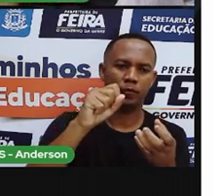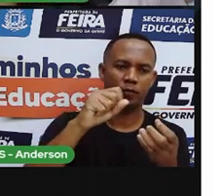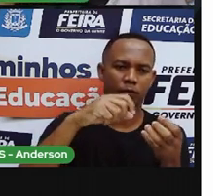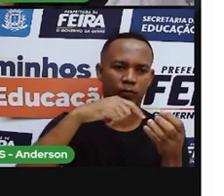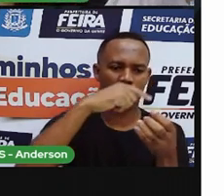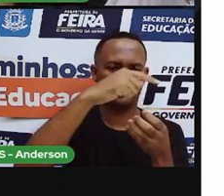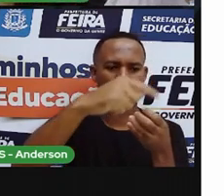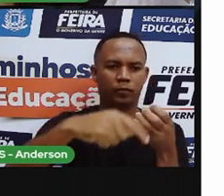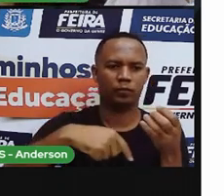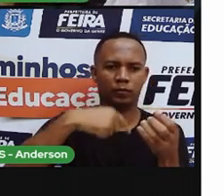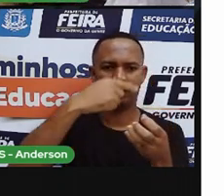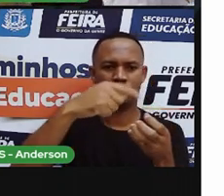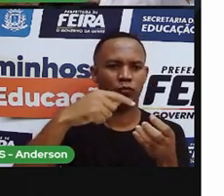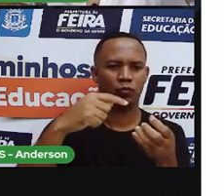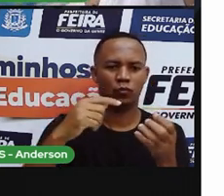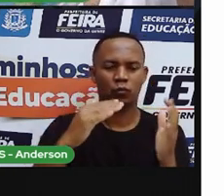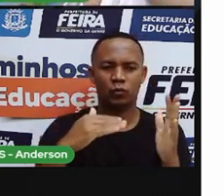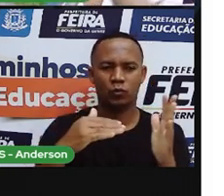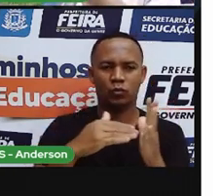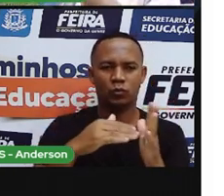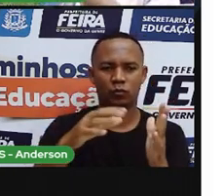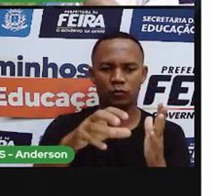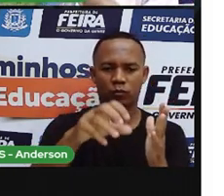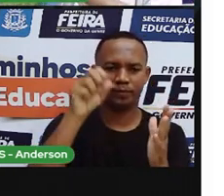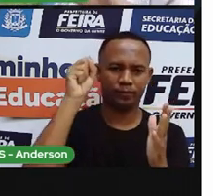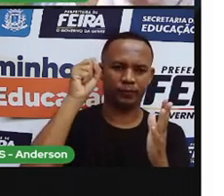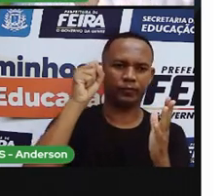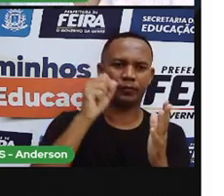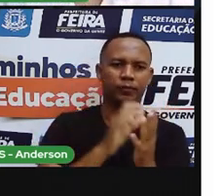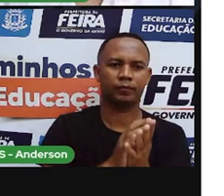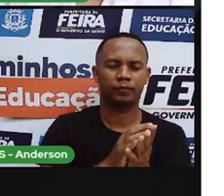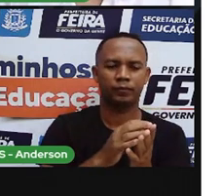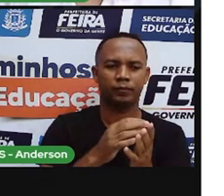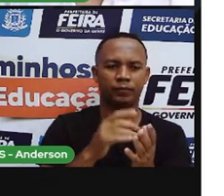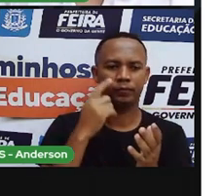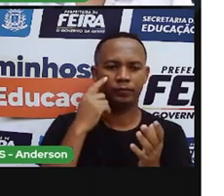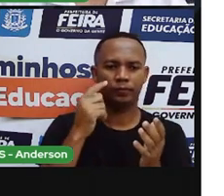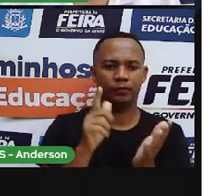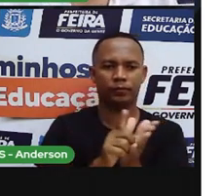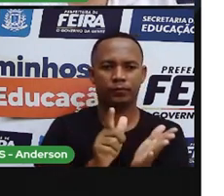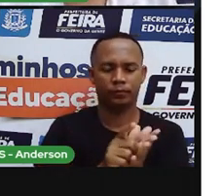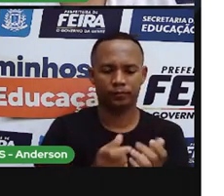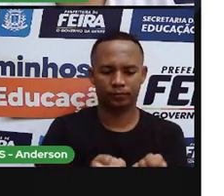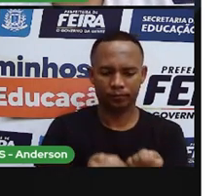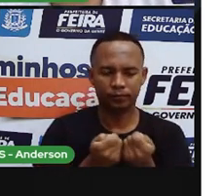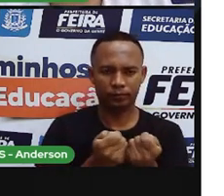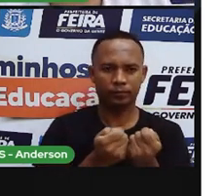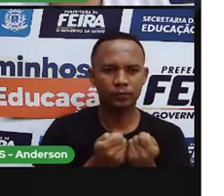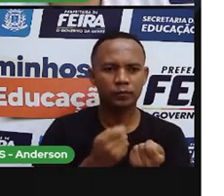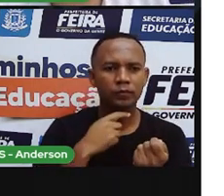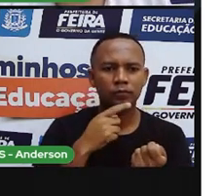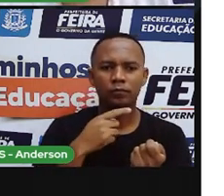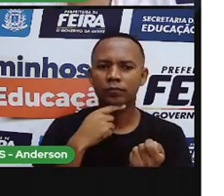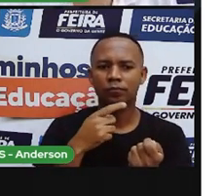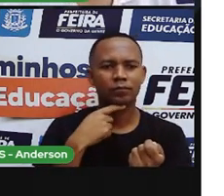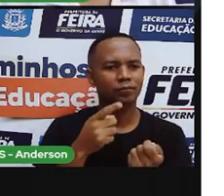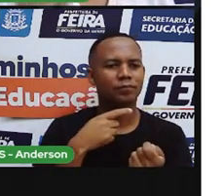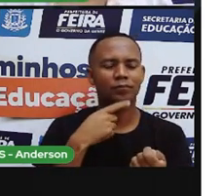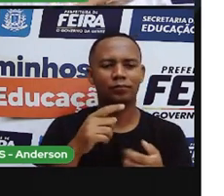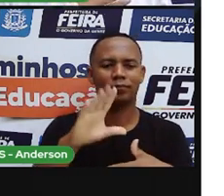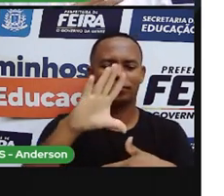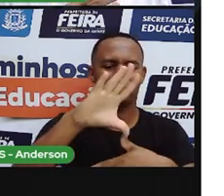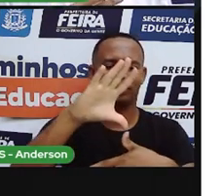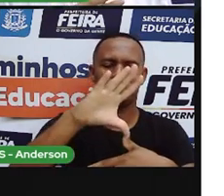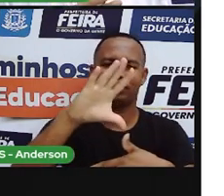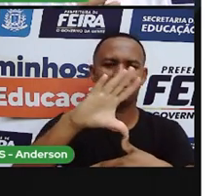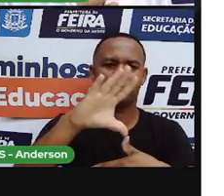esta capinha que está aqui e tentar, na verdade, puxar aí o papel, eu não vou conseguir ter um mapa plano como aquele